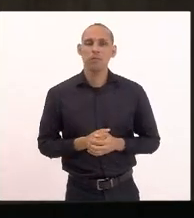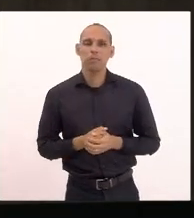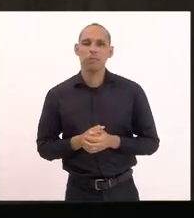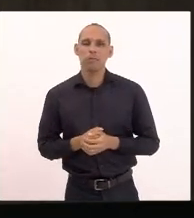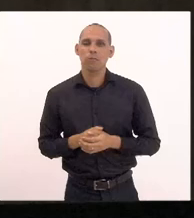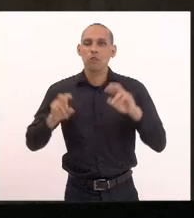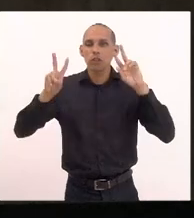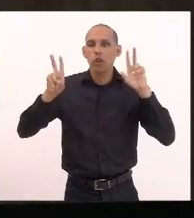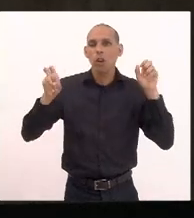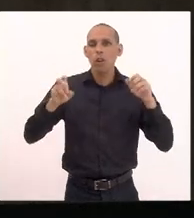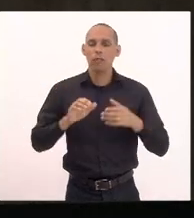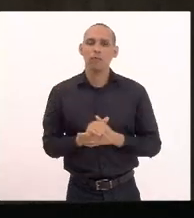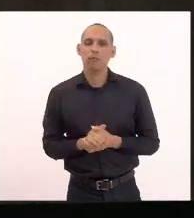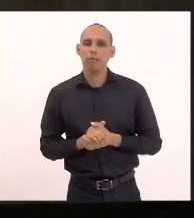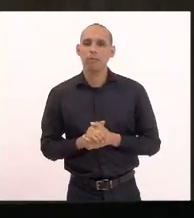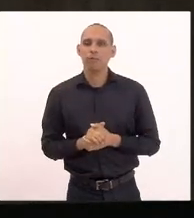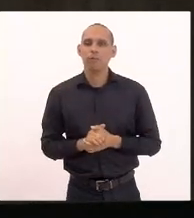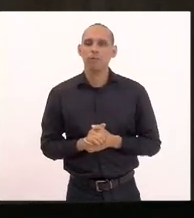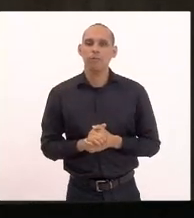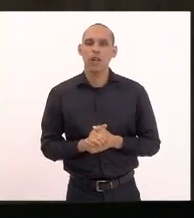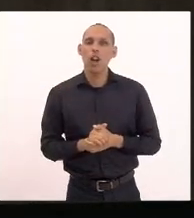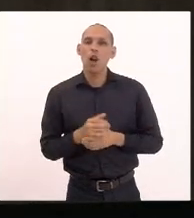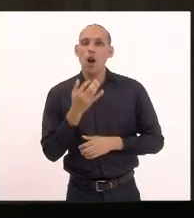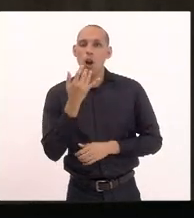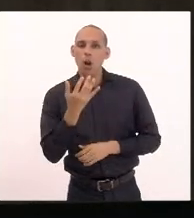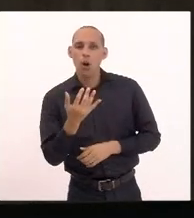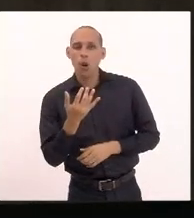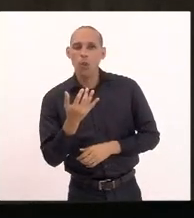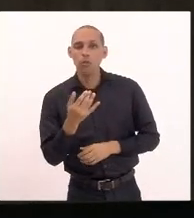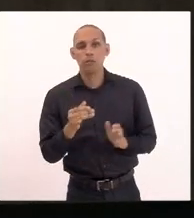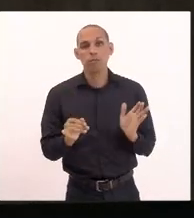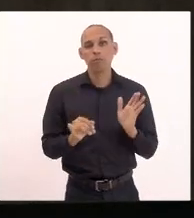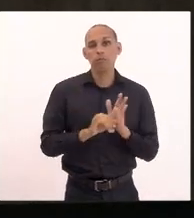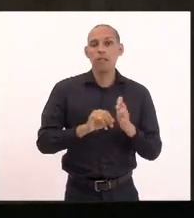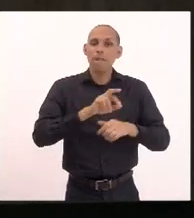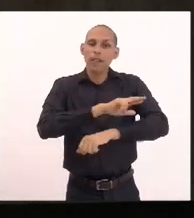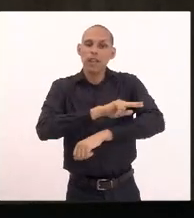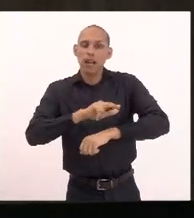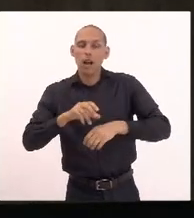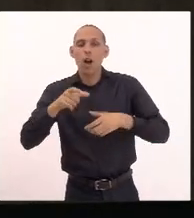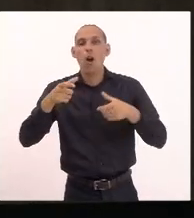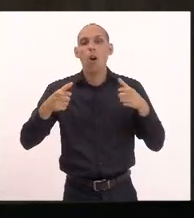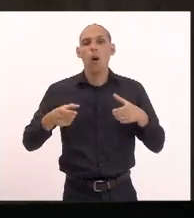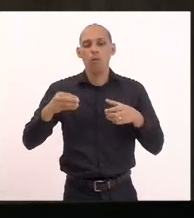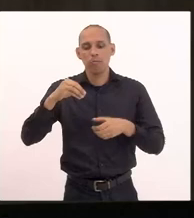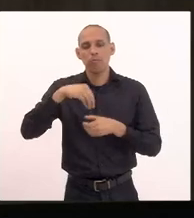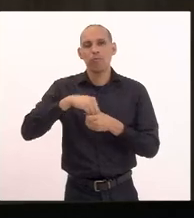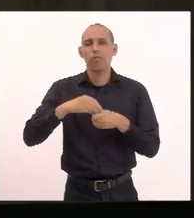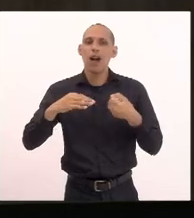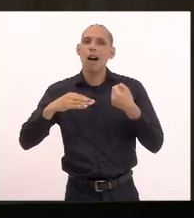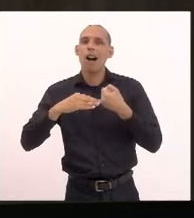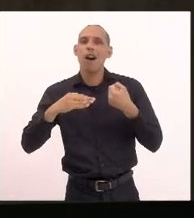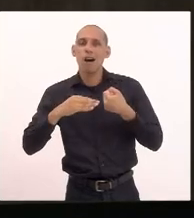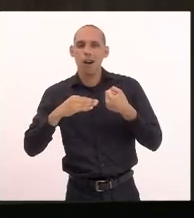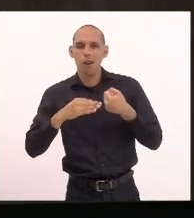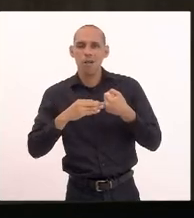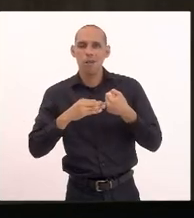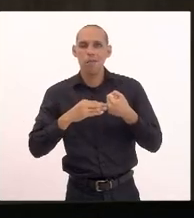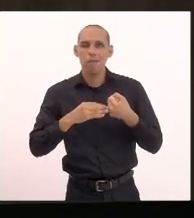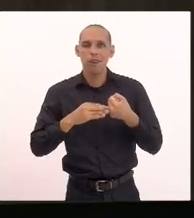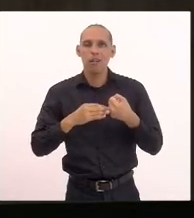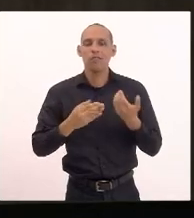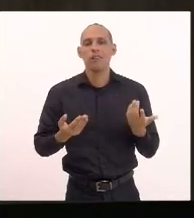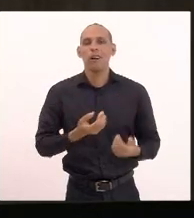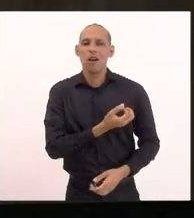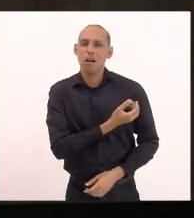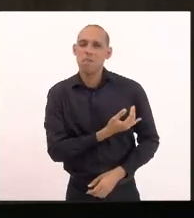sobre cor ou identificação racial nos bancos de dados públicos e privados,